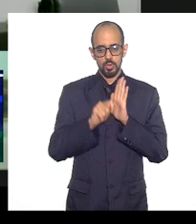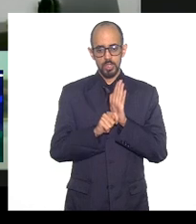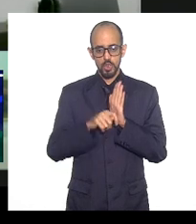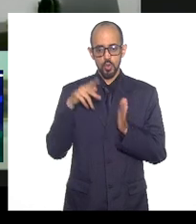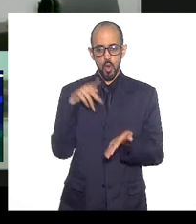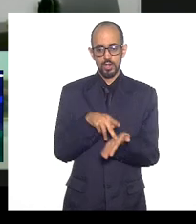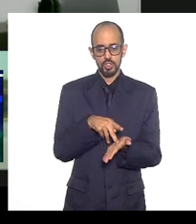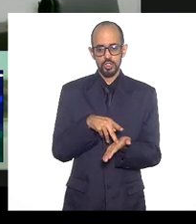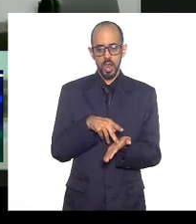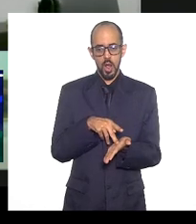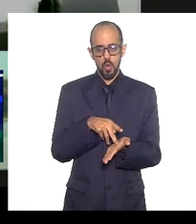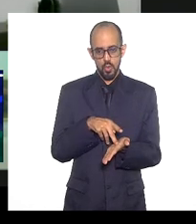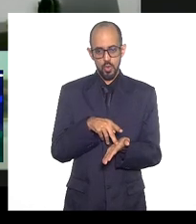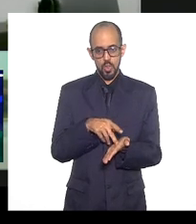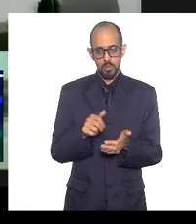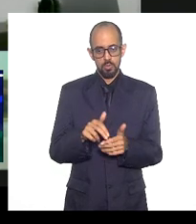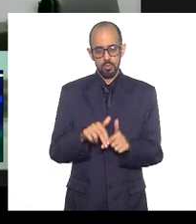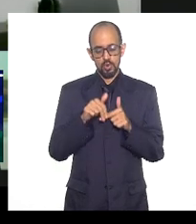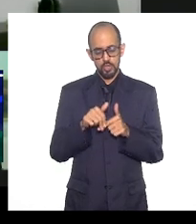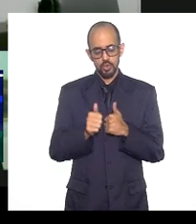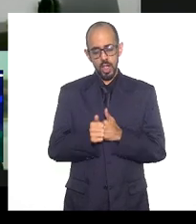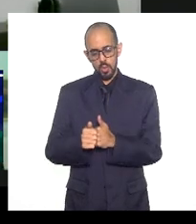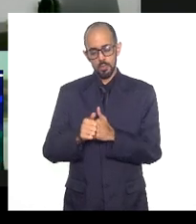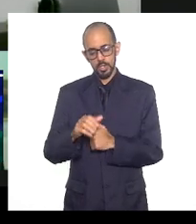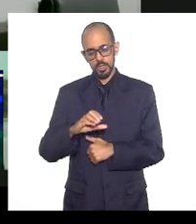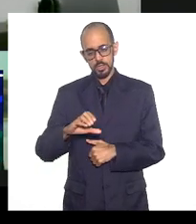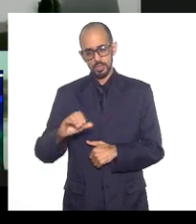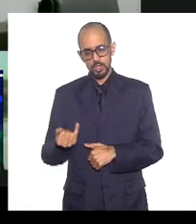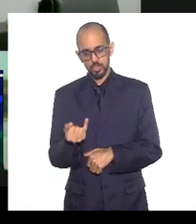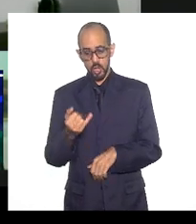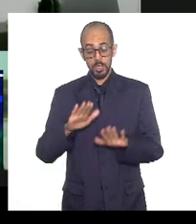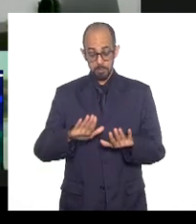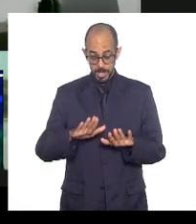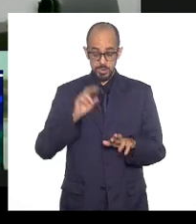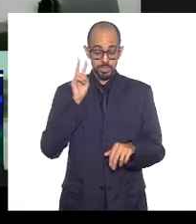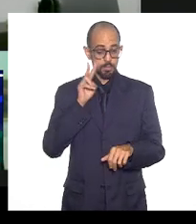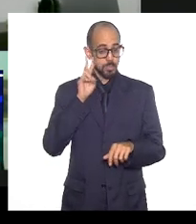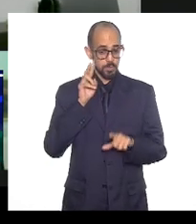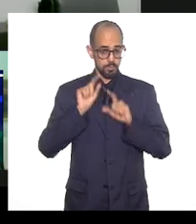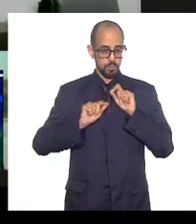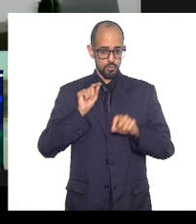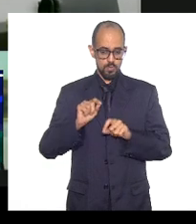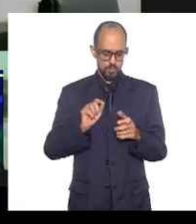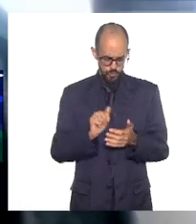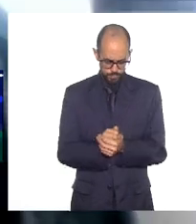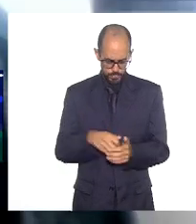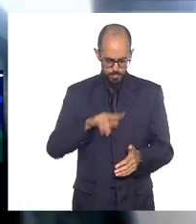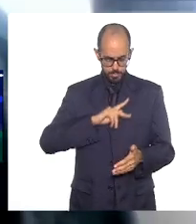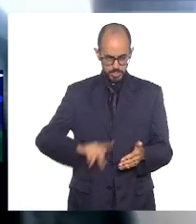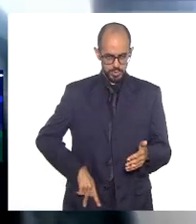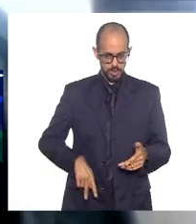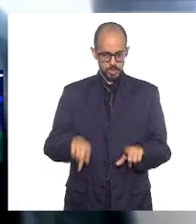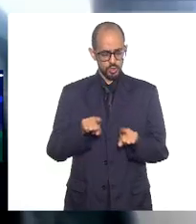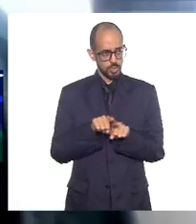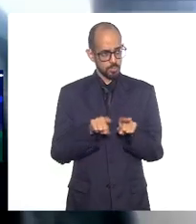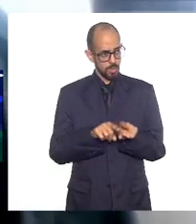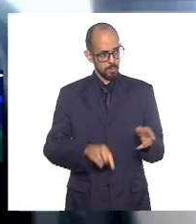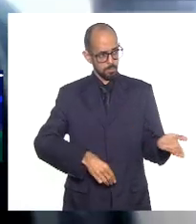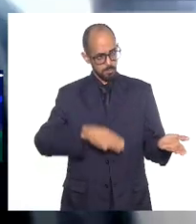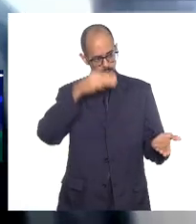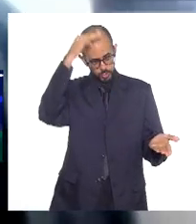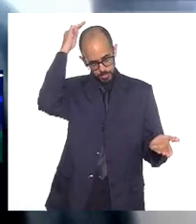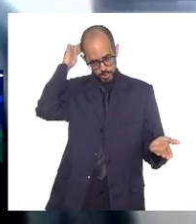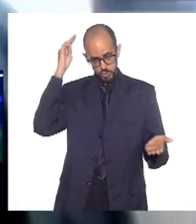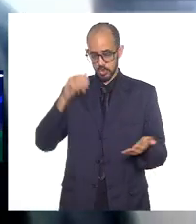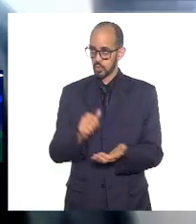autora. Portanto, acompanho o parecer da CCJ. Só lembrando, presidente, também, presidente Márcio Pacheco, que